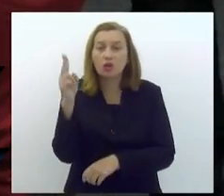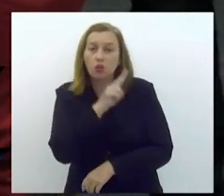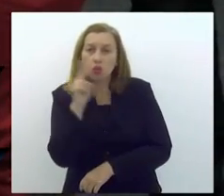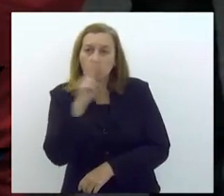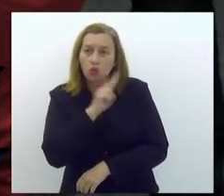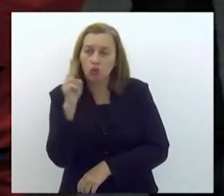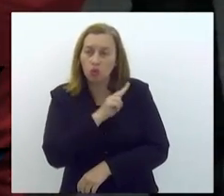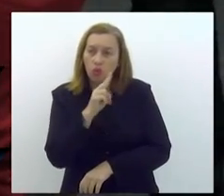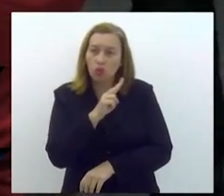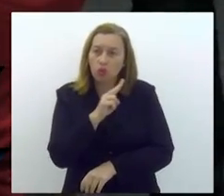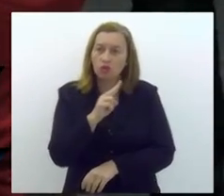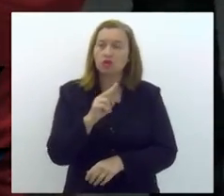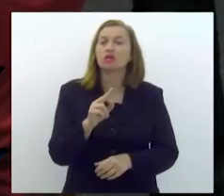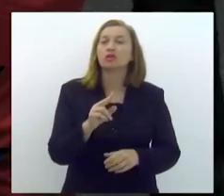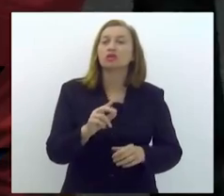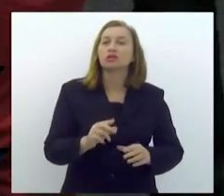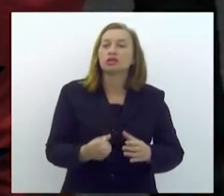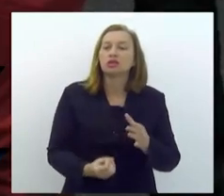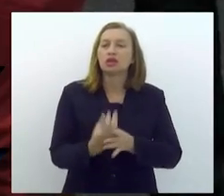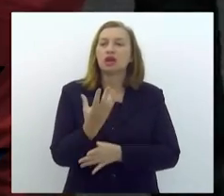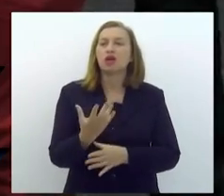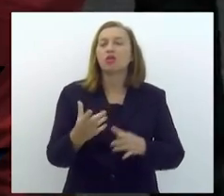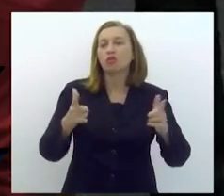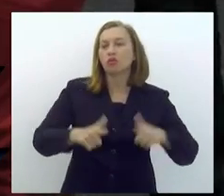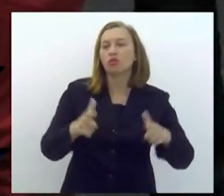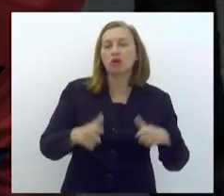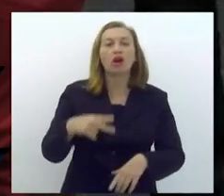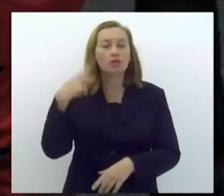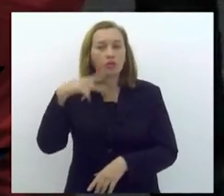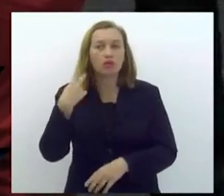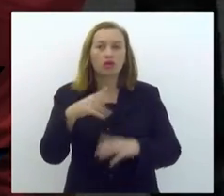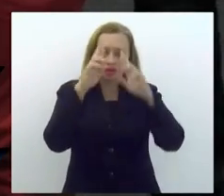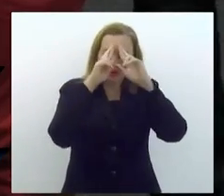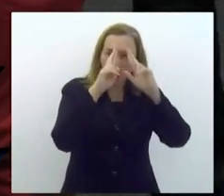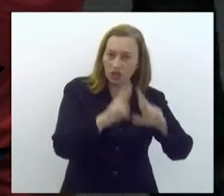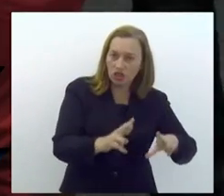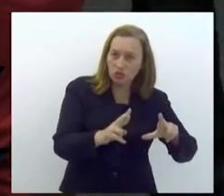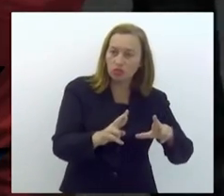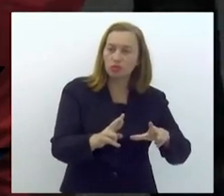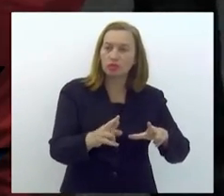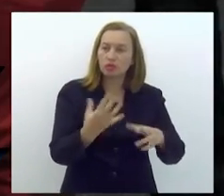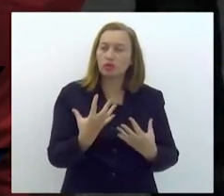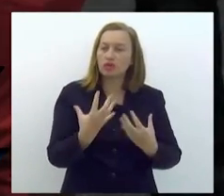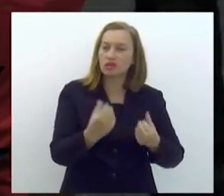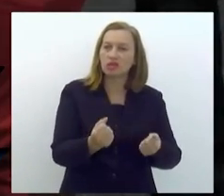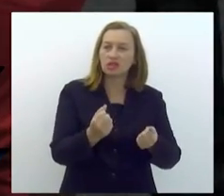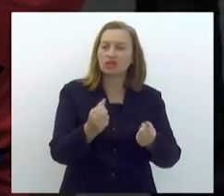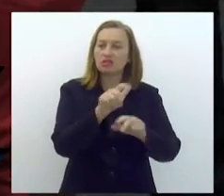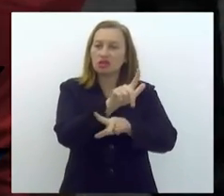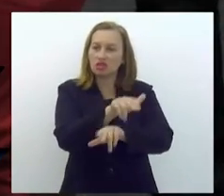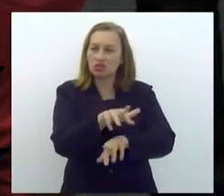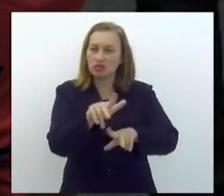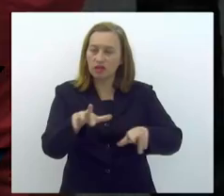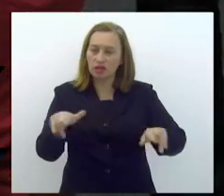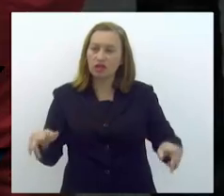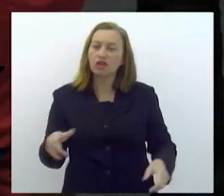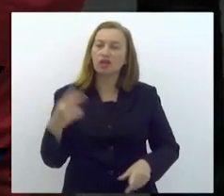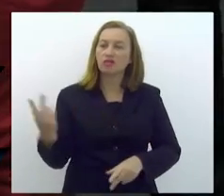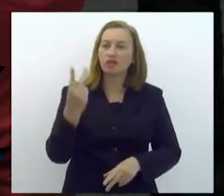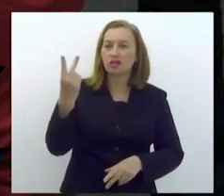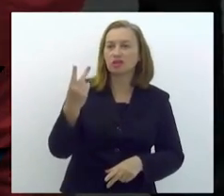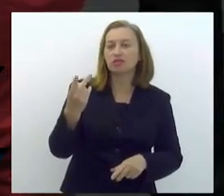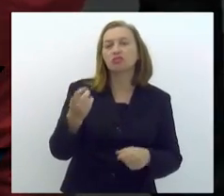de promover um ambiente político pautado pelo respeito às divergências e pela valorização do debate